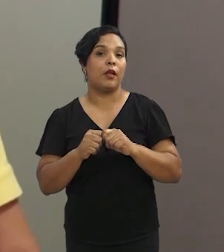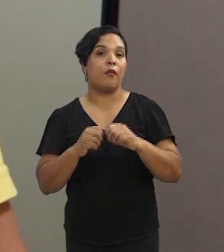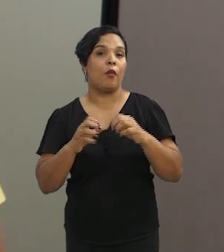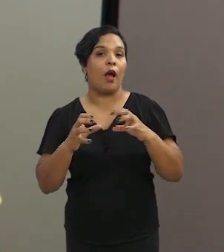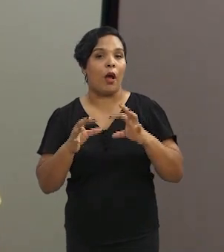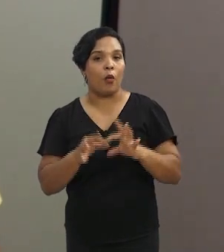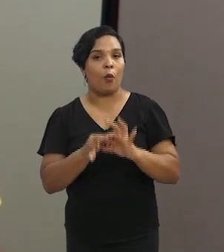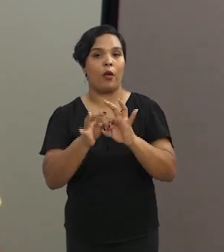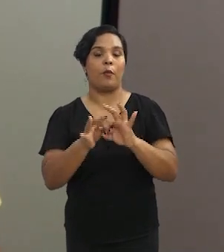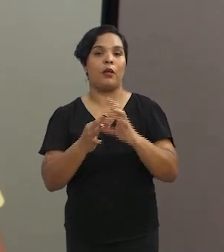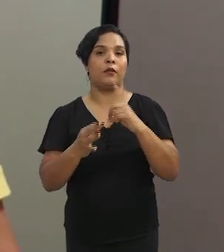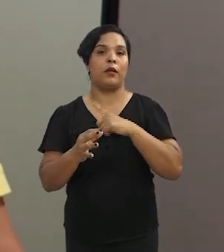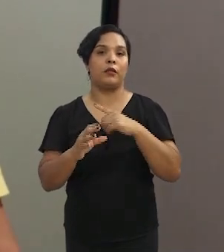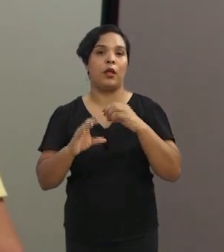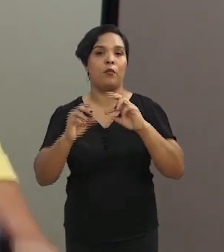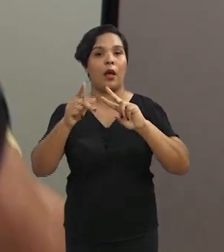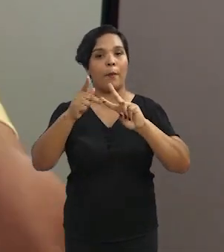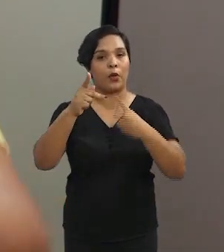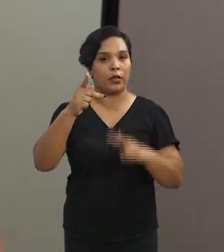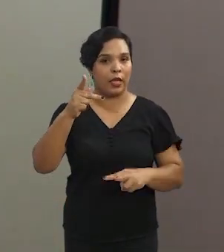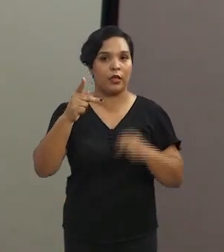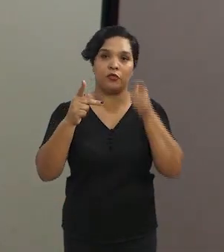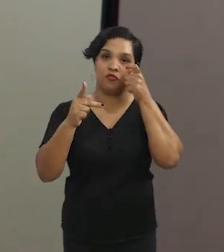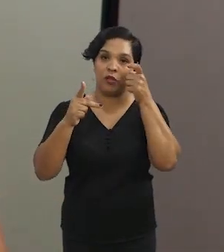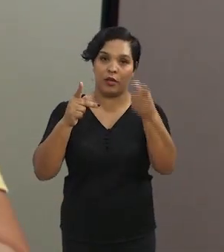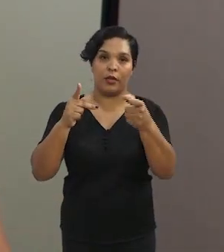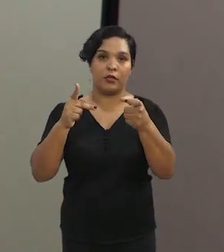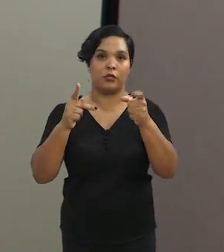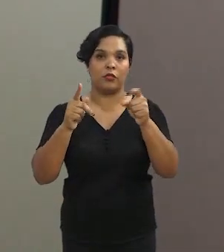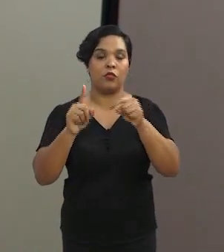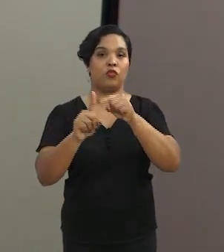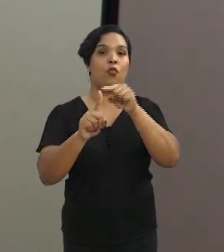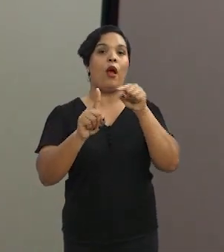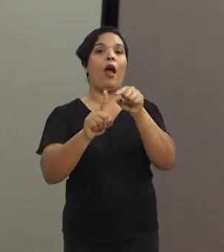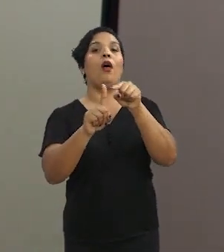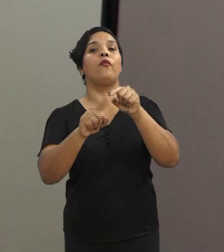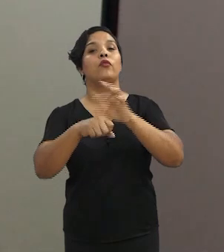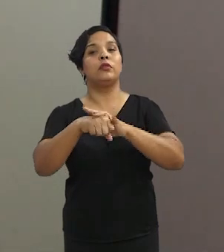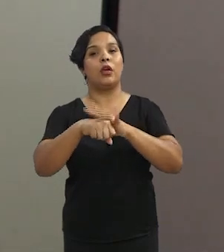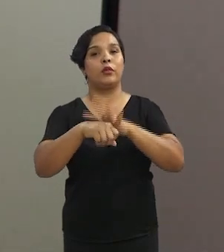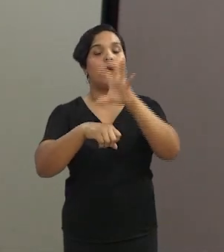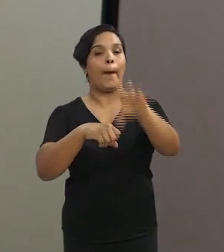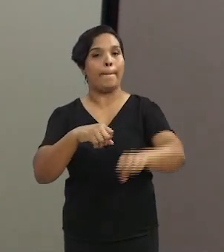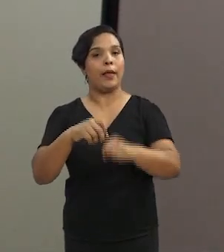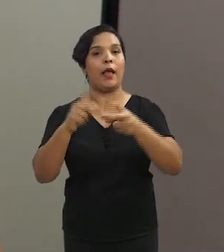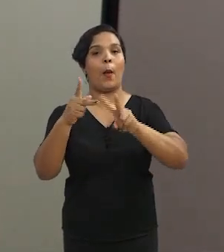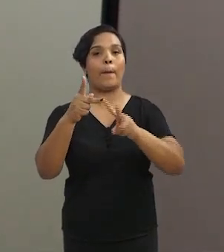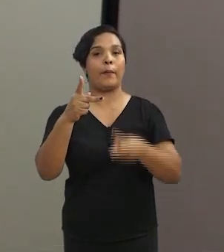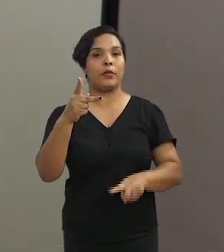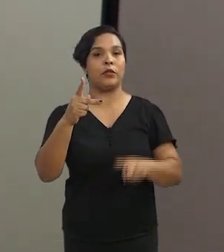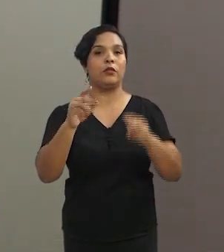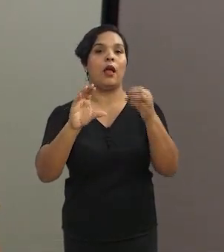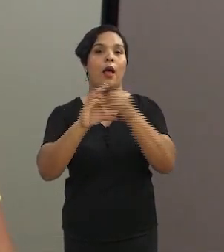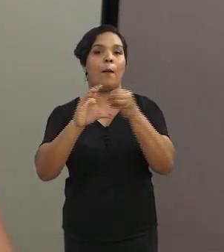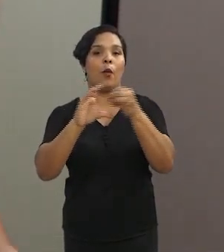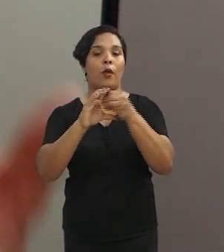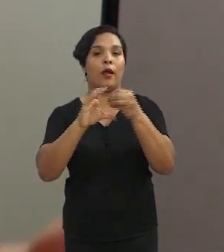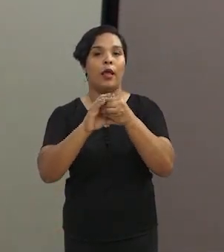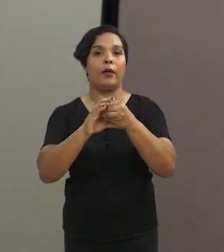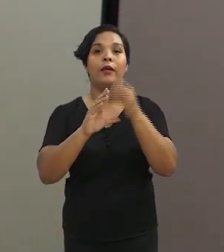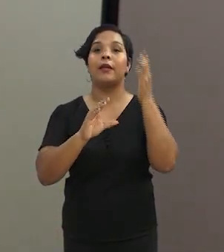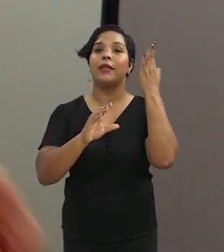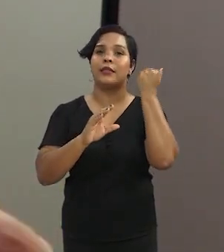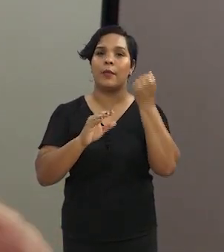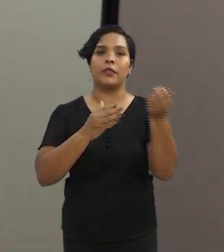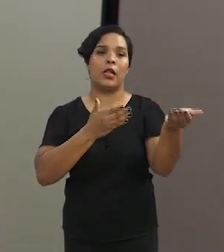o que chama de acoplamentos. Então, você vai ter uma proteína de interesse, um alvo de uma doença de interesse, e você vai pegar o peptídeo, a